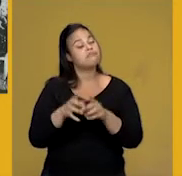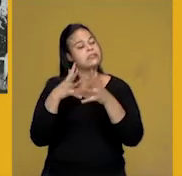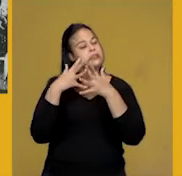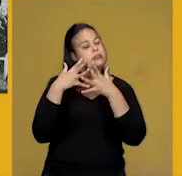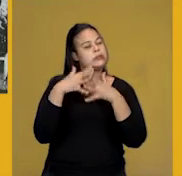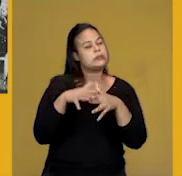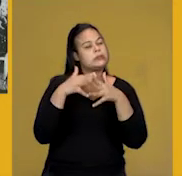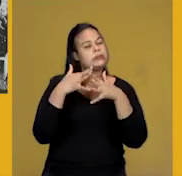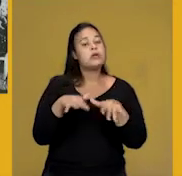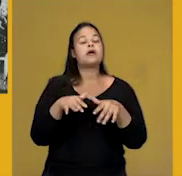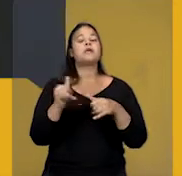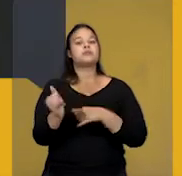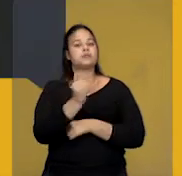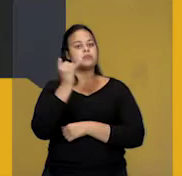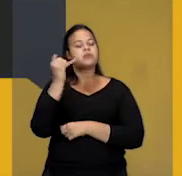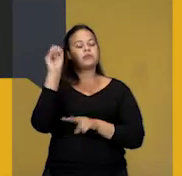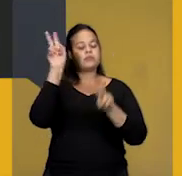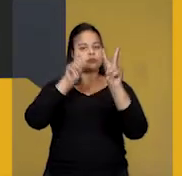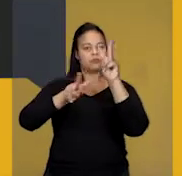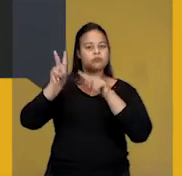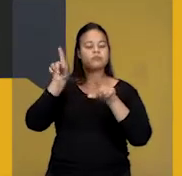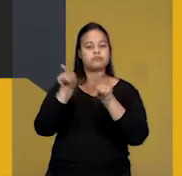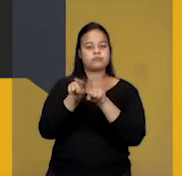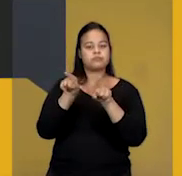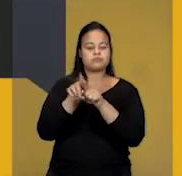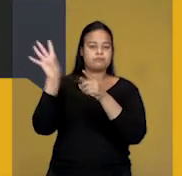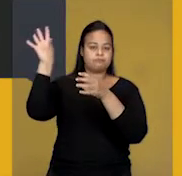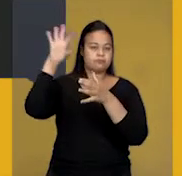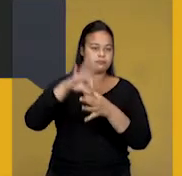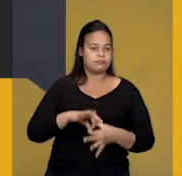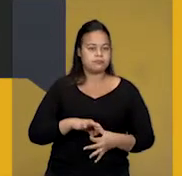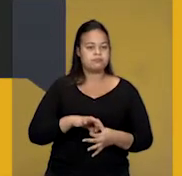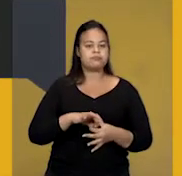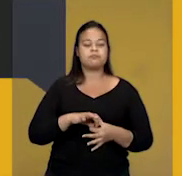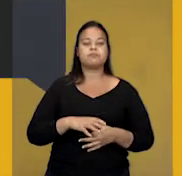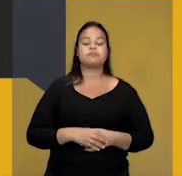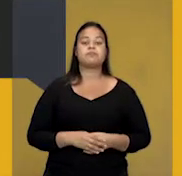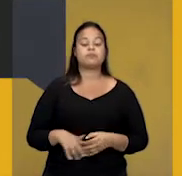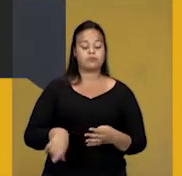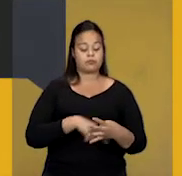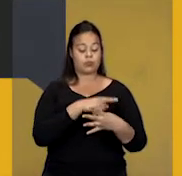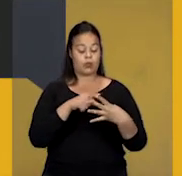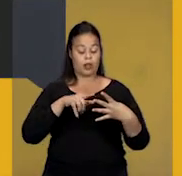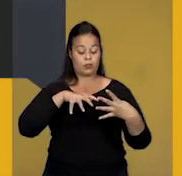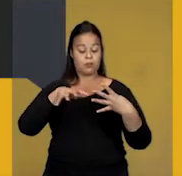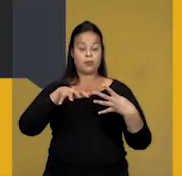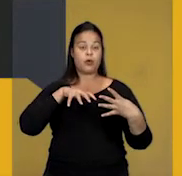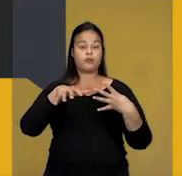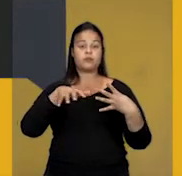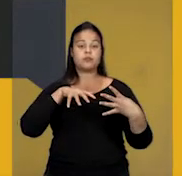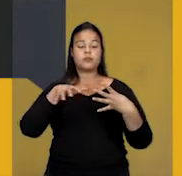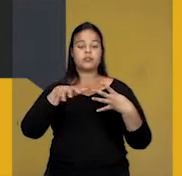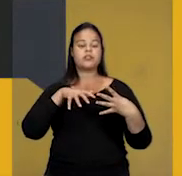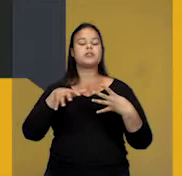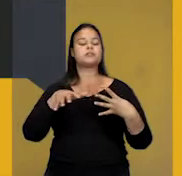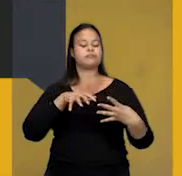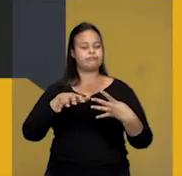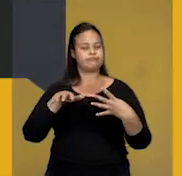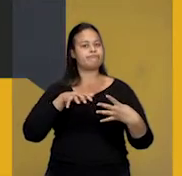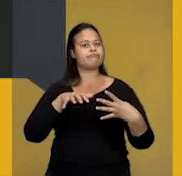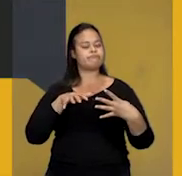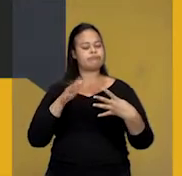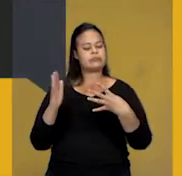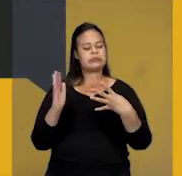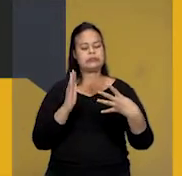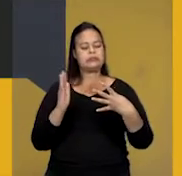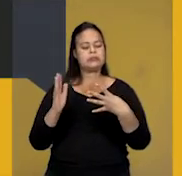vai ver aqui nesse momento. Eu trouxe aqui 4 movimentos rebeldes durante